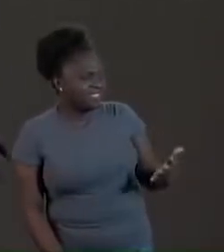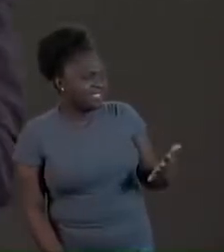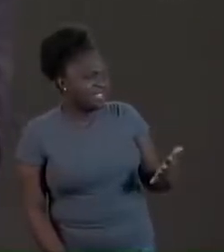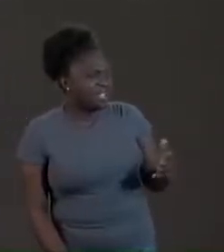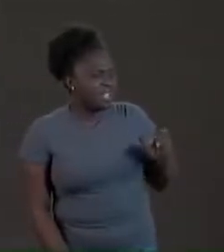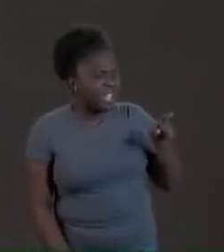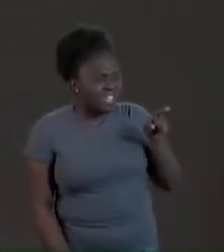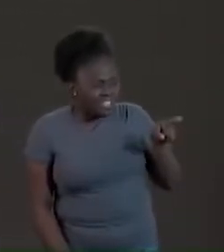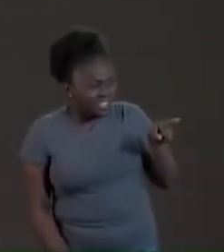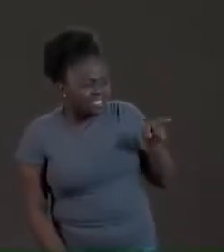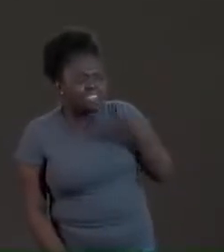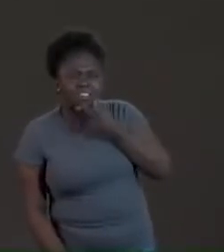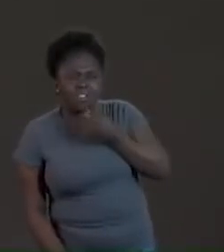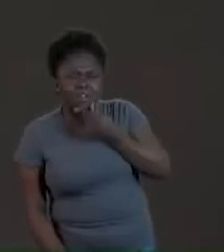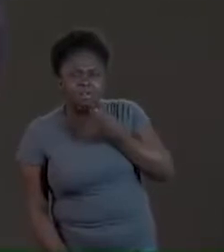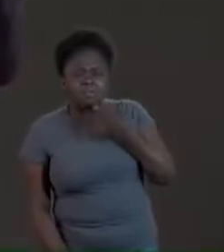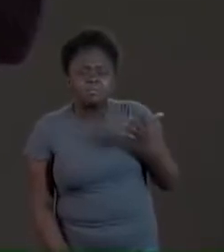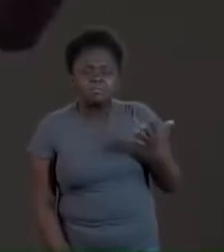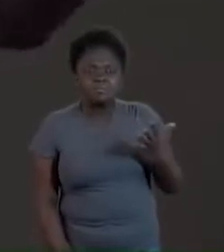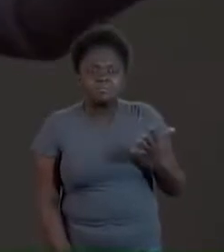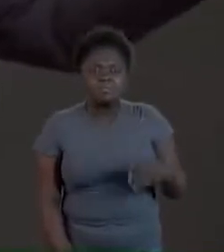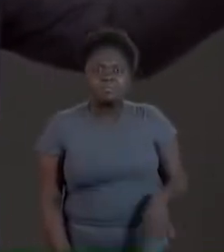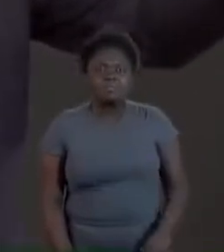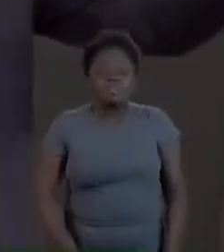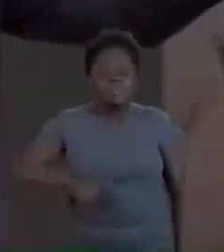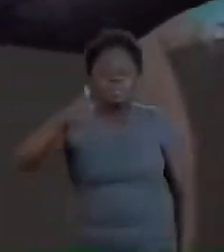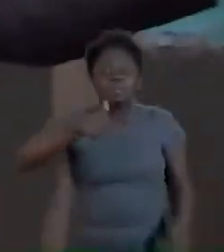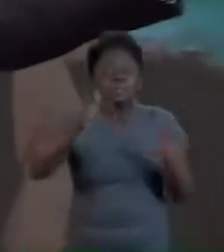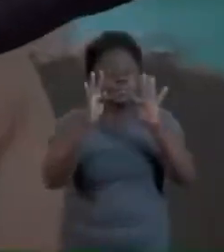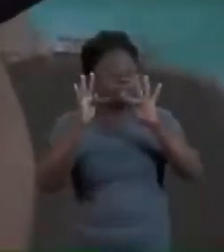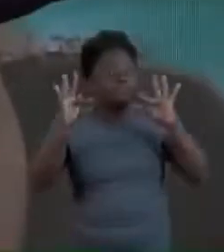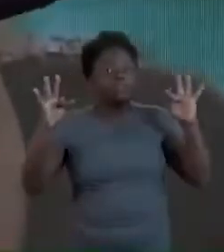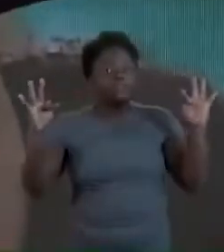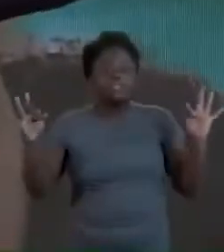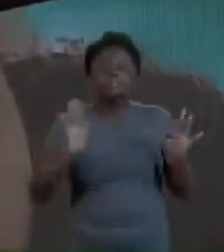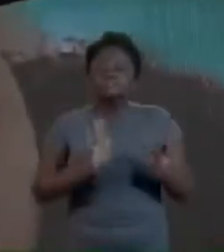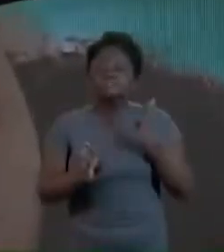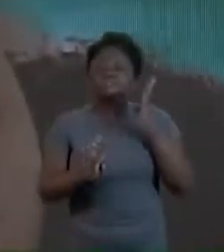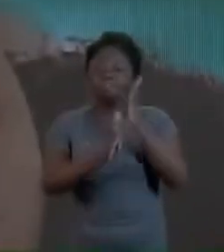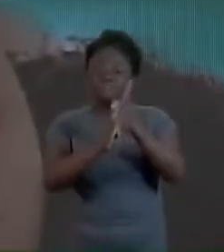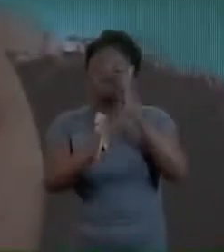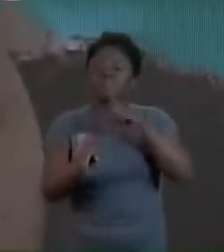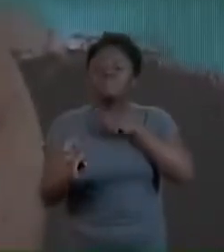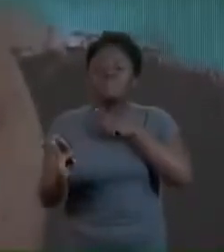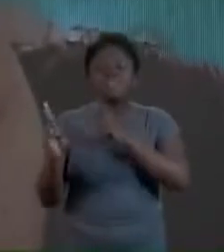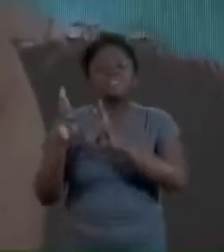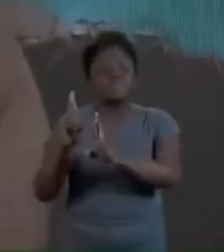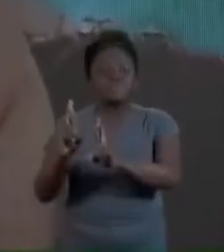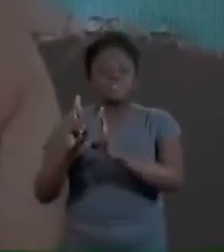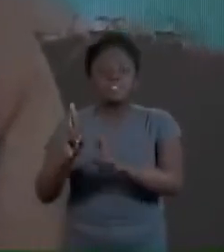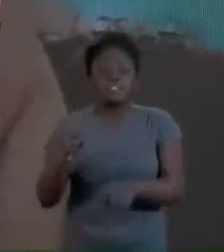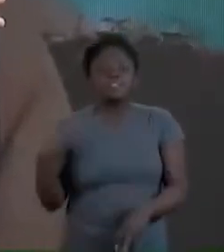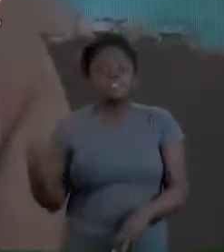Mulher, desse homem? Viu, na primeira frase a gente já descobre que há esperança para as nossas